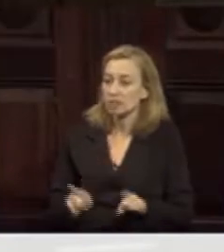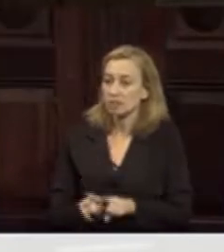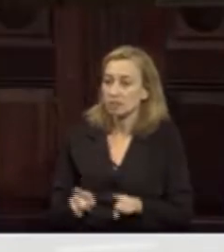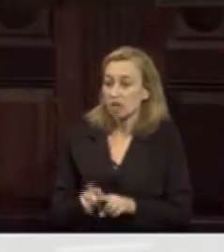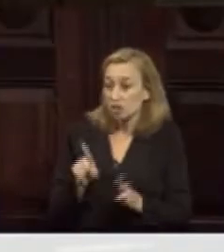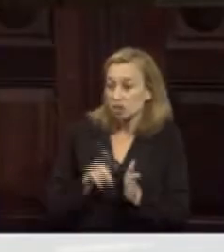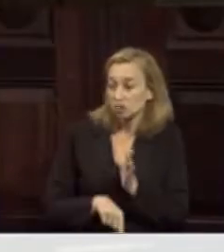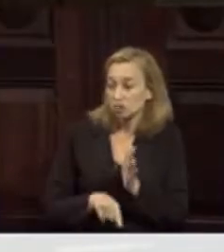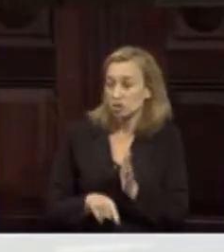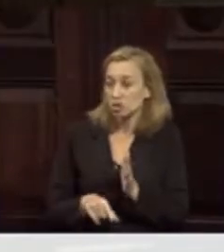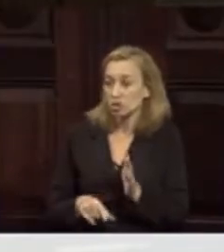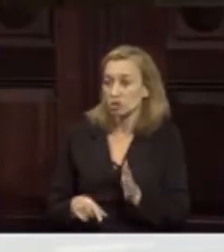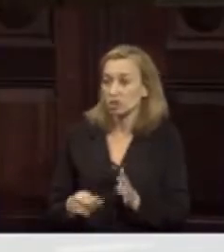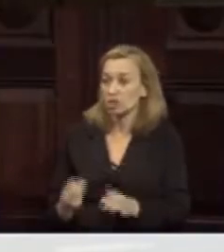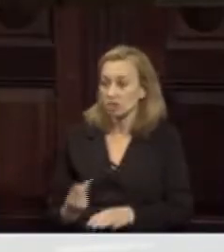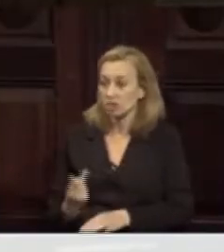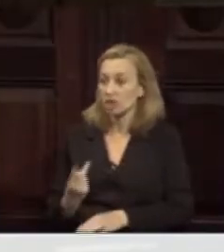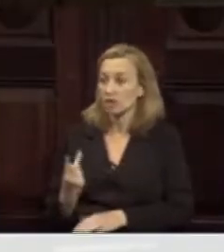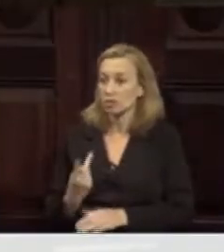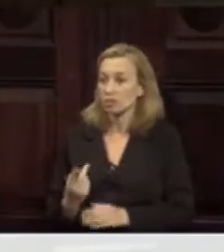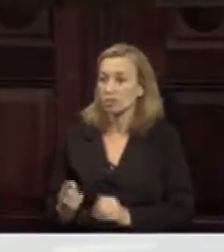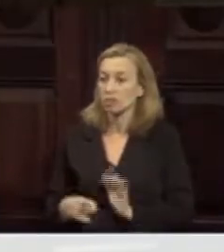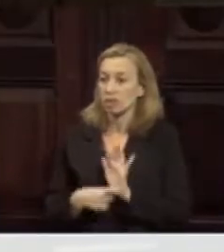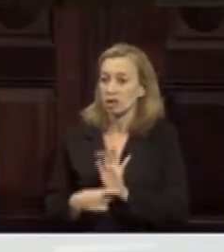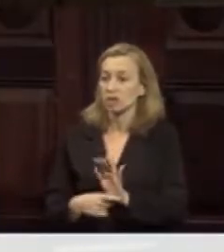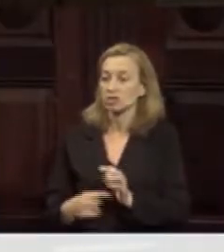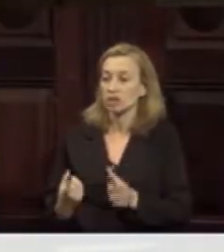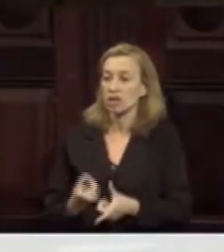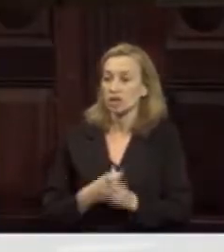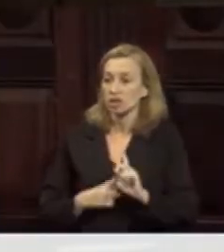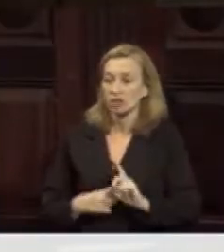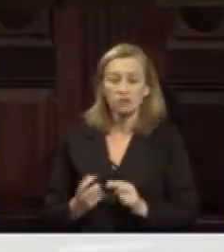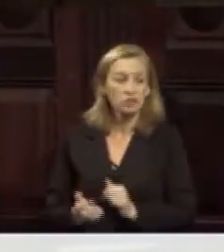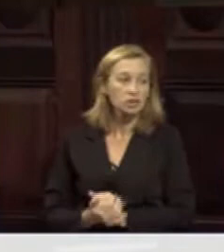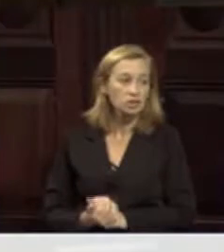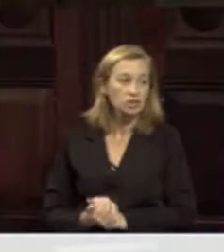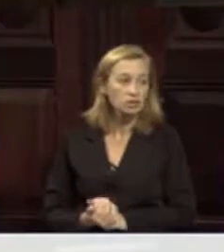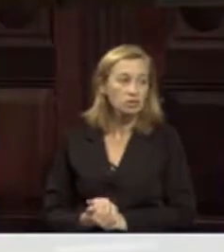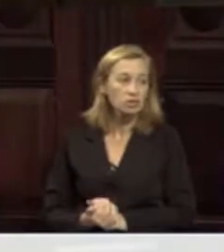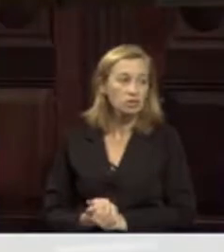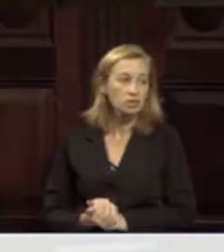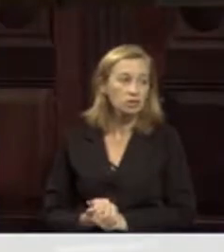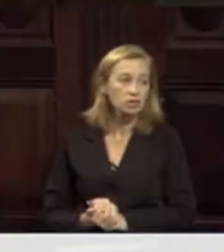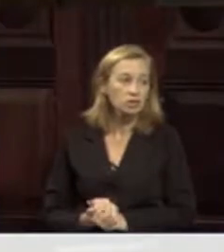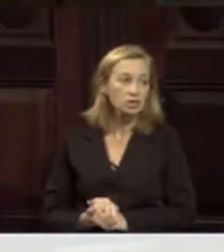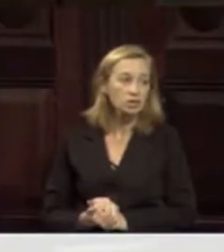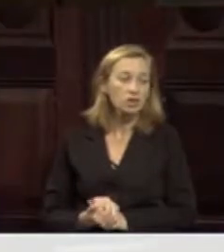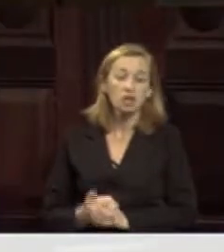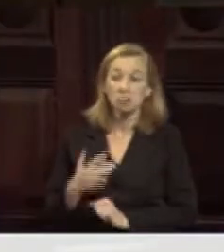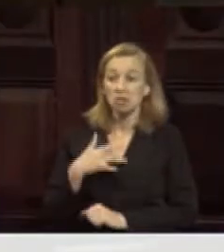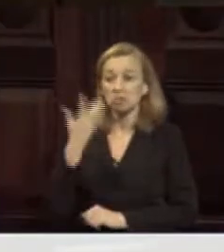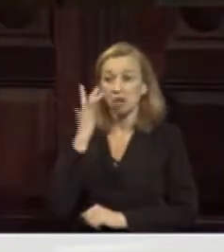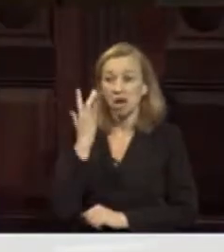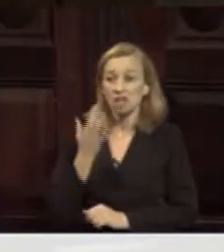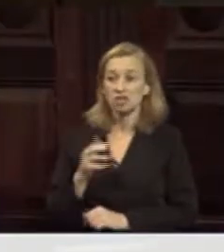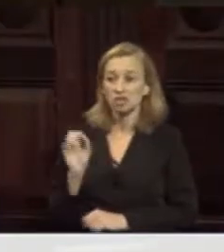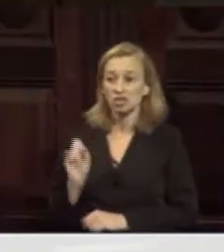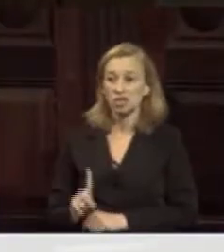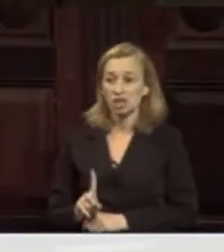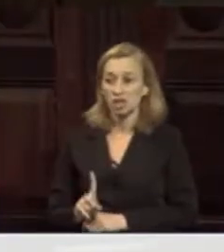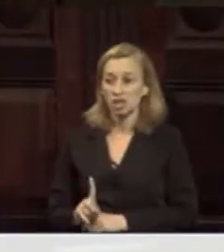abatimento a compensação da dívida ativa. Então, nesse sentido, acho que é um